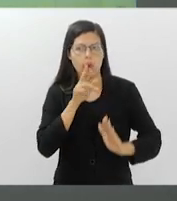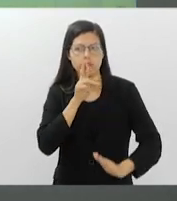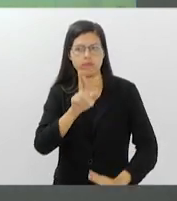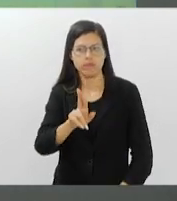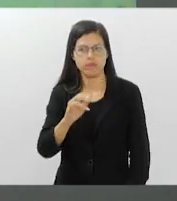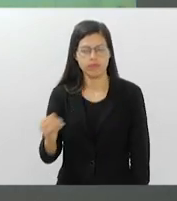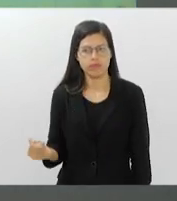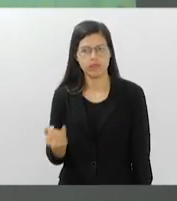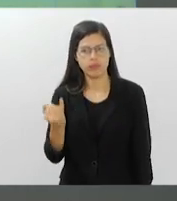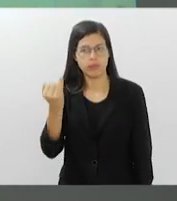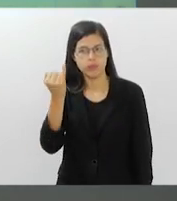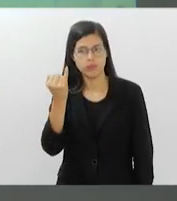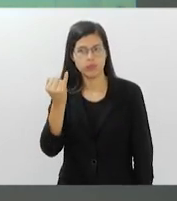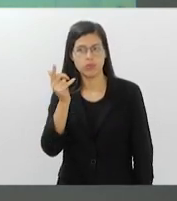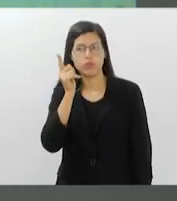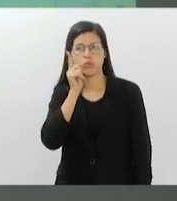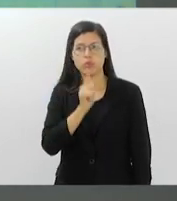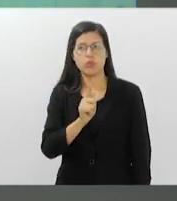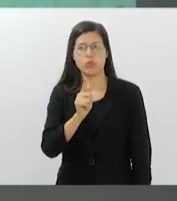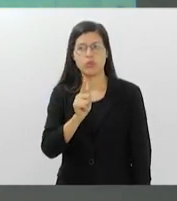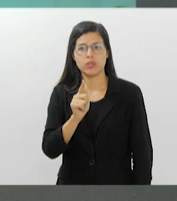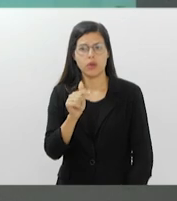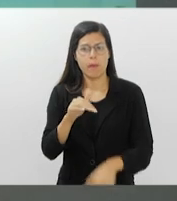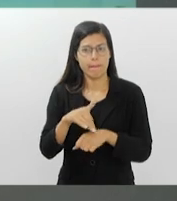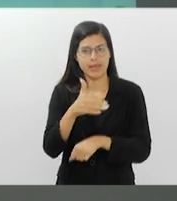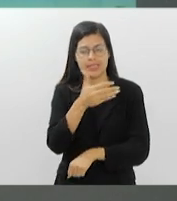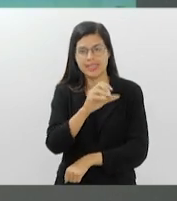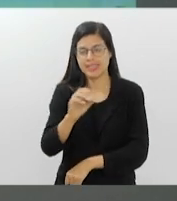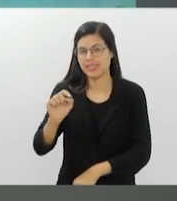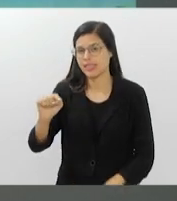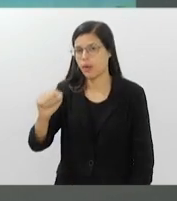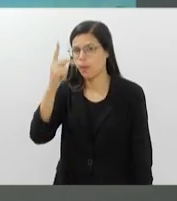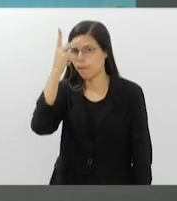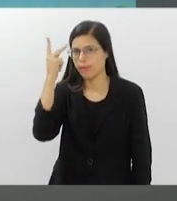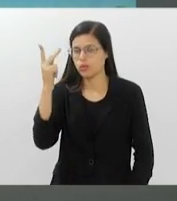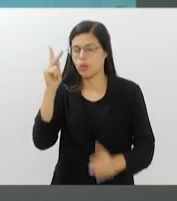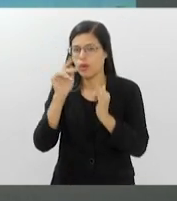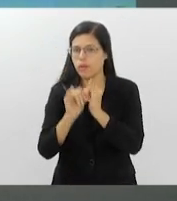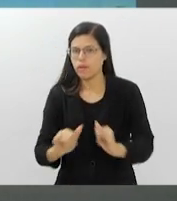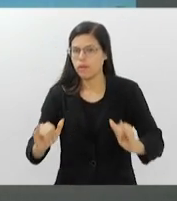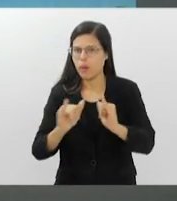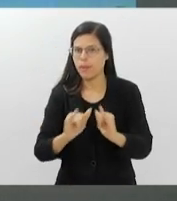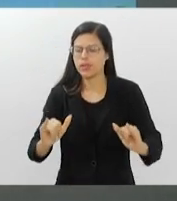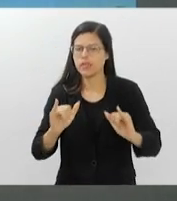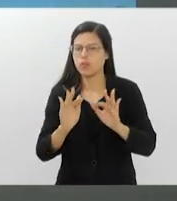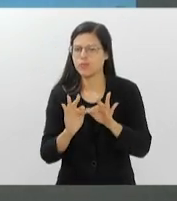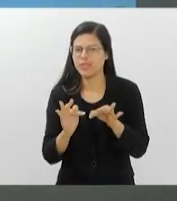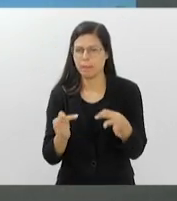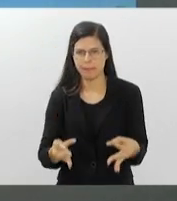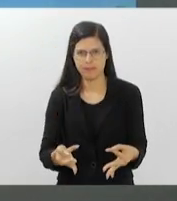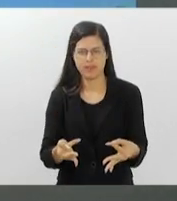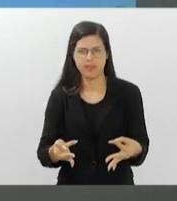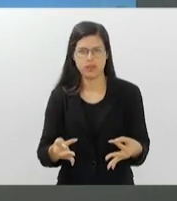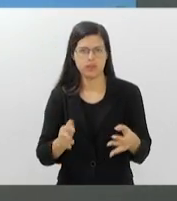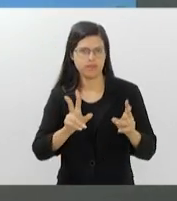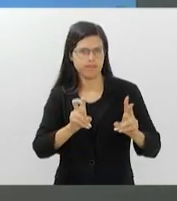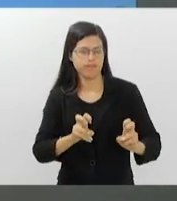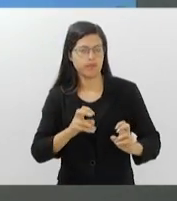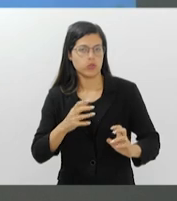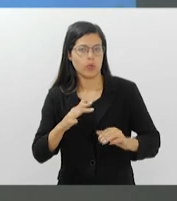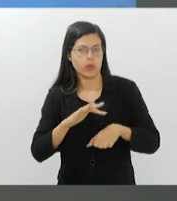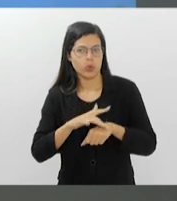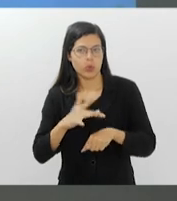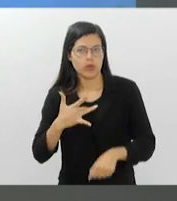importante onde a gente Conseguiu alcançar mais de 100.000 pessoas com informações simplificadas sobre tuberculose